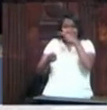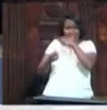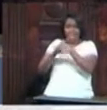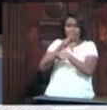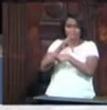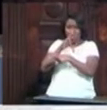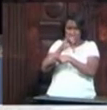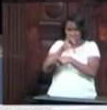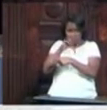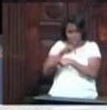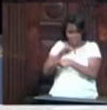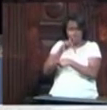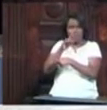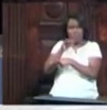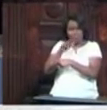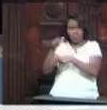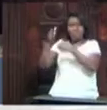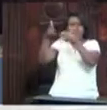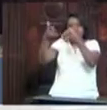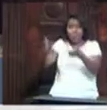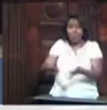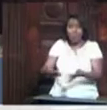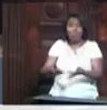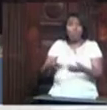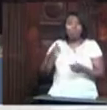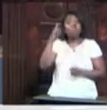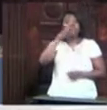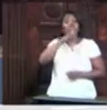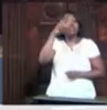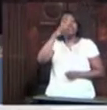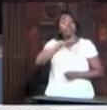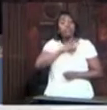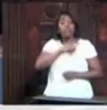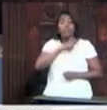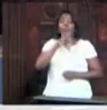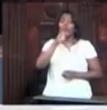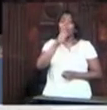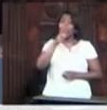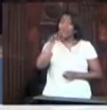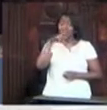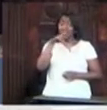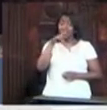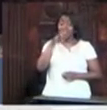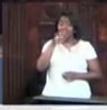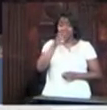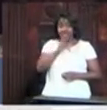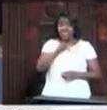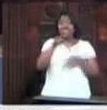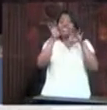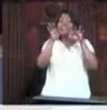da Rocha, ao invés de mentir, o BNDES deveria, ao contrário,